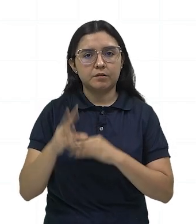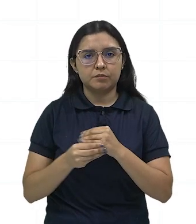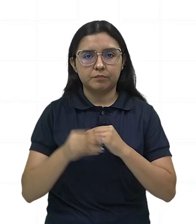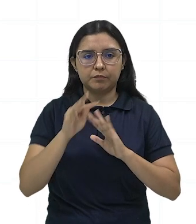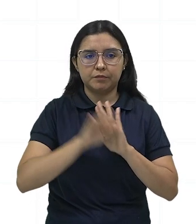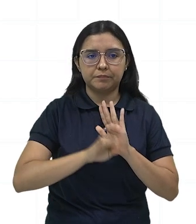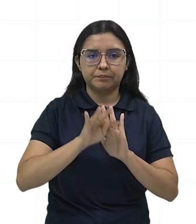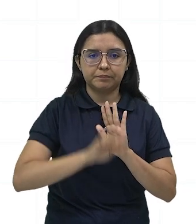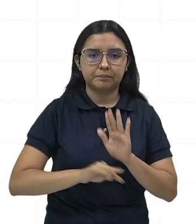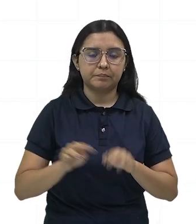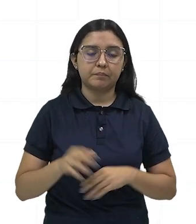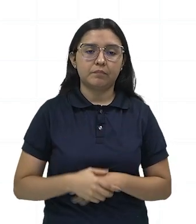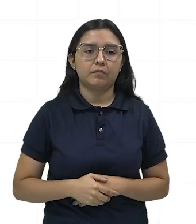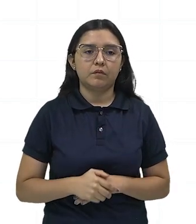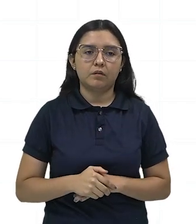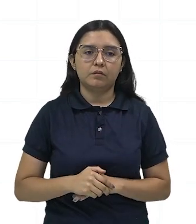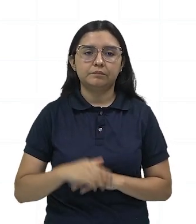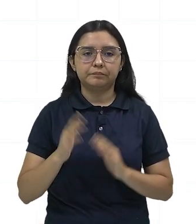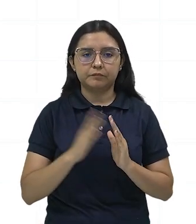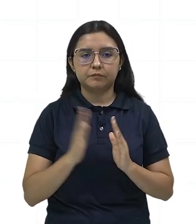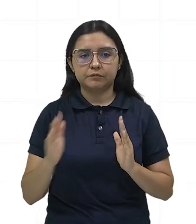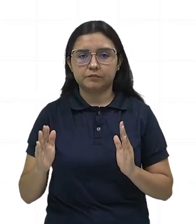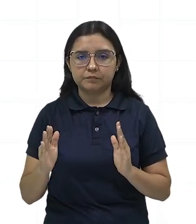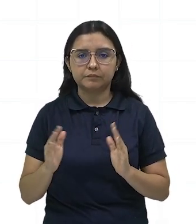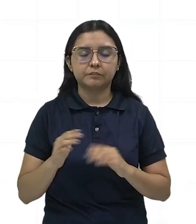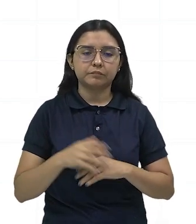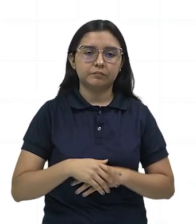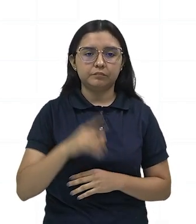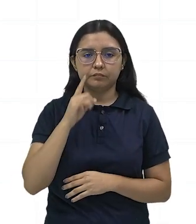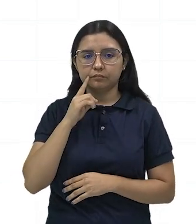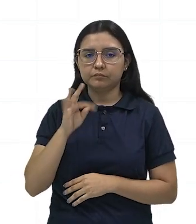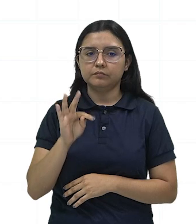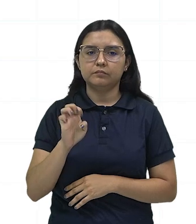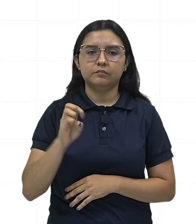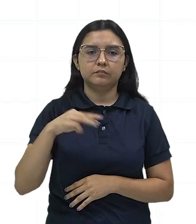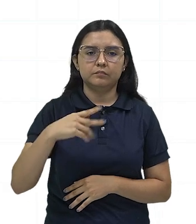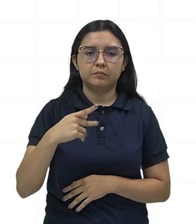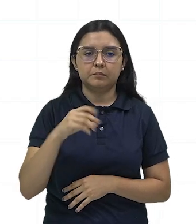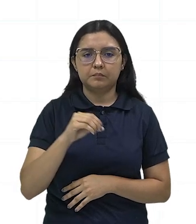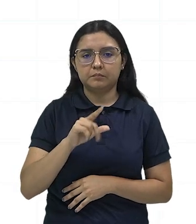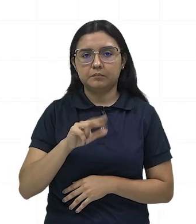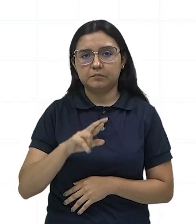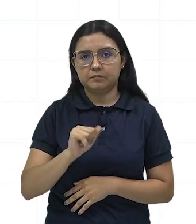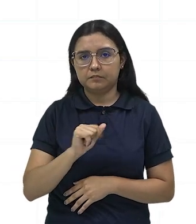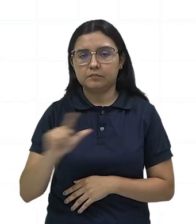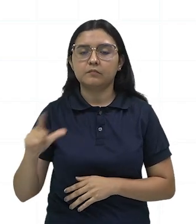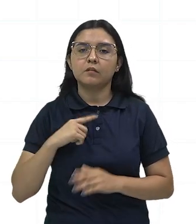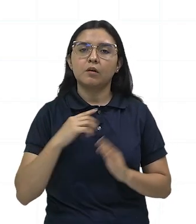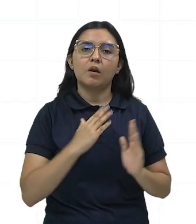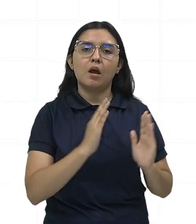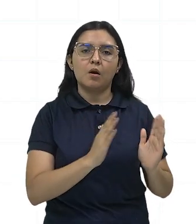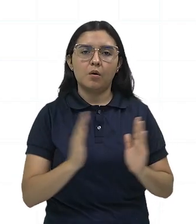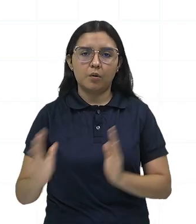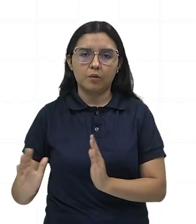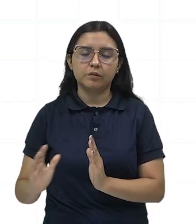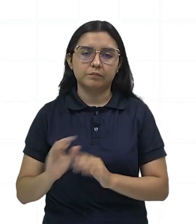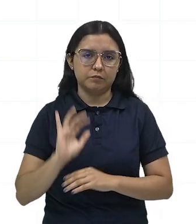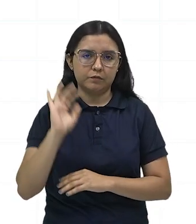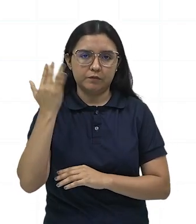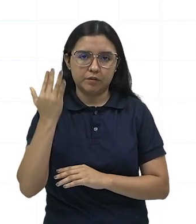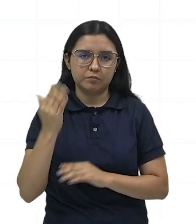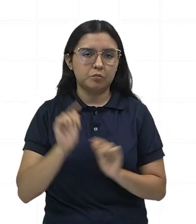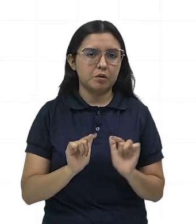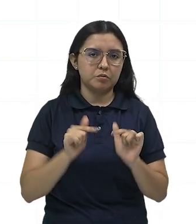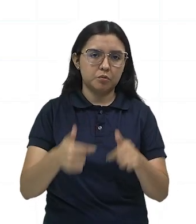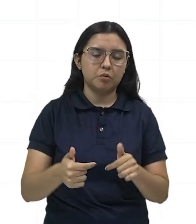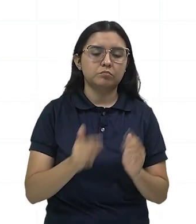adição. Sequência temporal, e nesse tipo de coesão eu vou estabelecer a ordem cronológica dos eventos ou